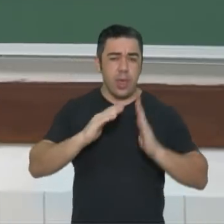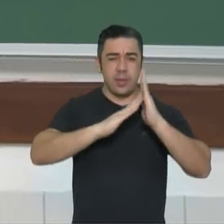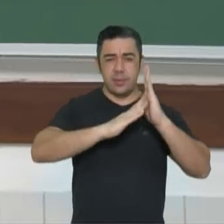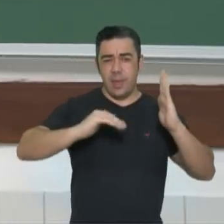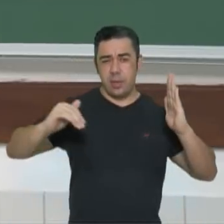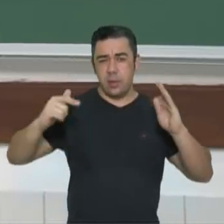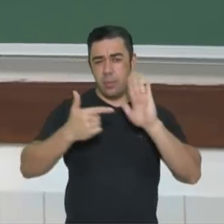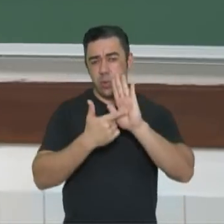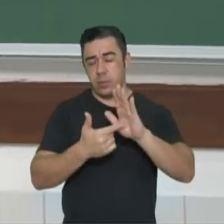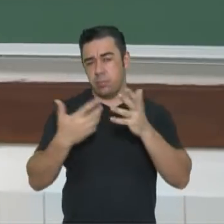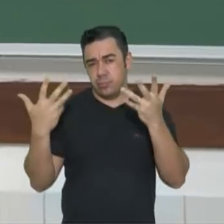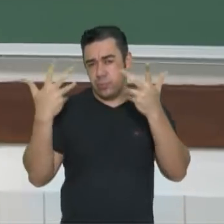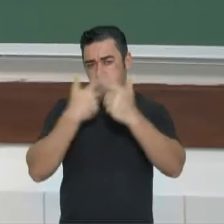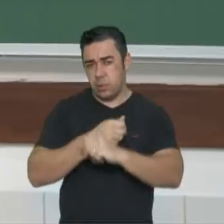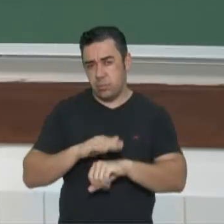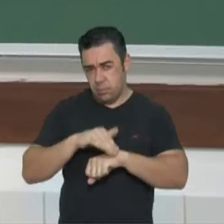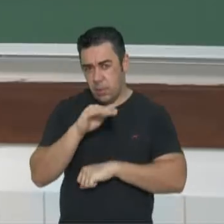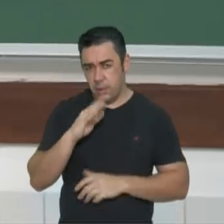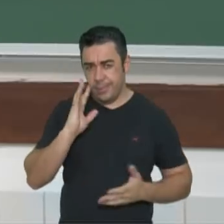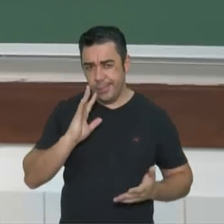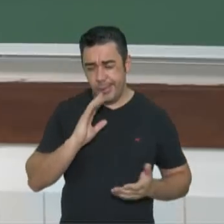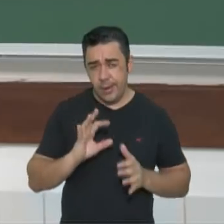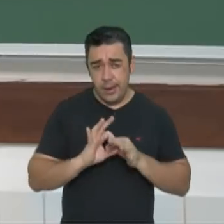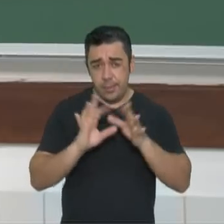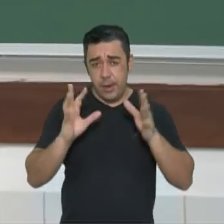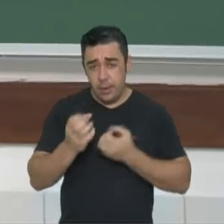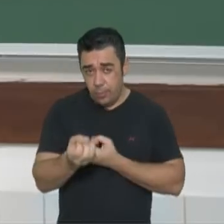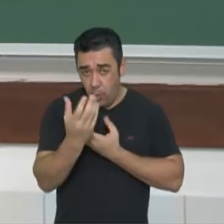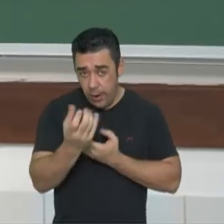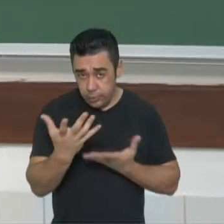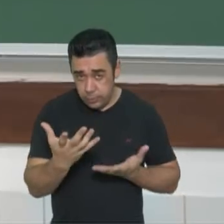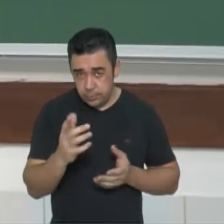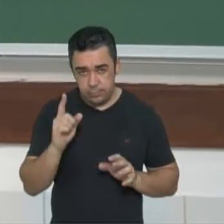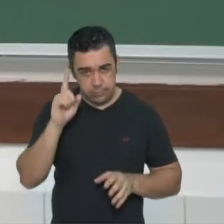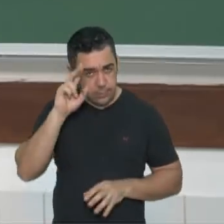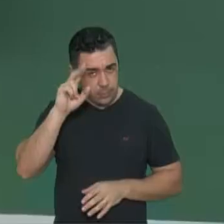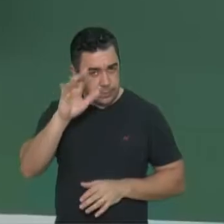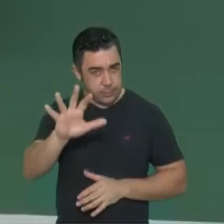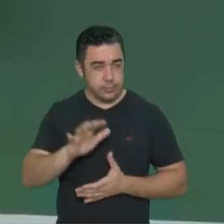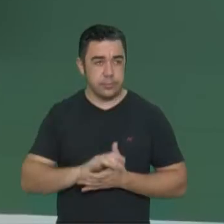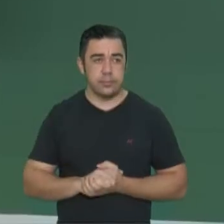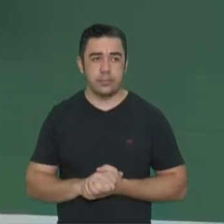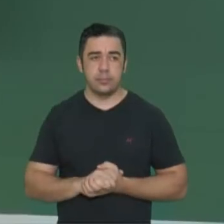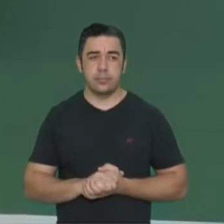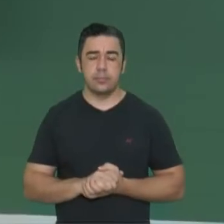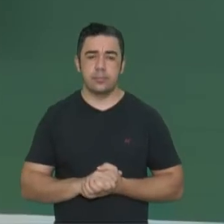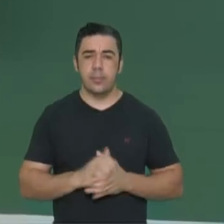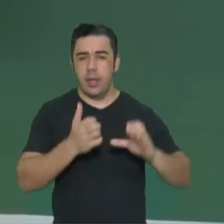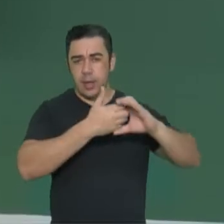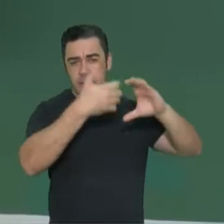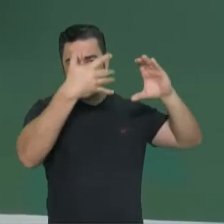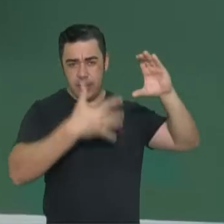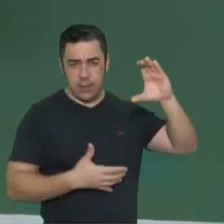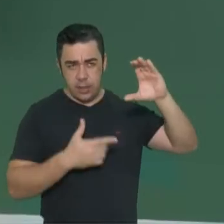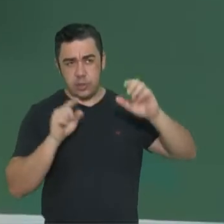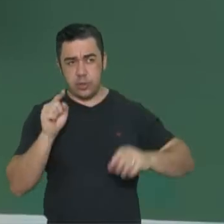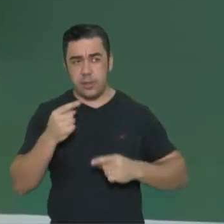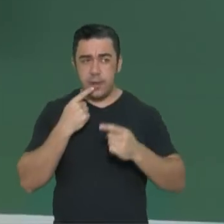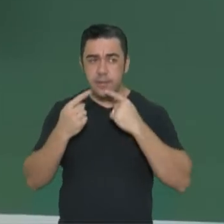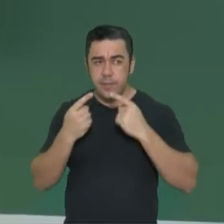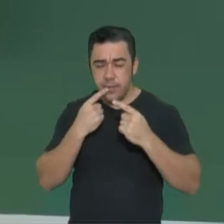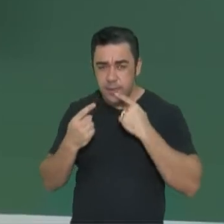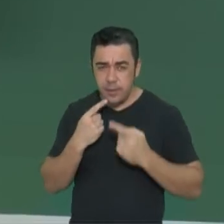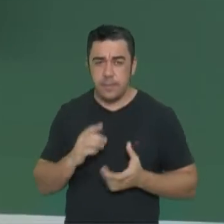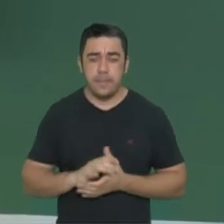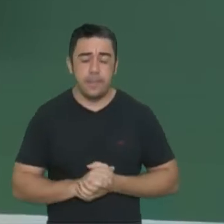apresentar um texto mais estético, mais legal, certo? Liberdade poética, lembrem-se disso. Então, vamos lá, característica